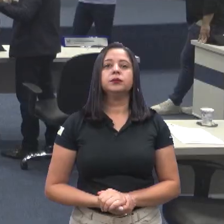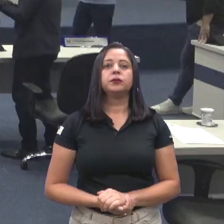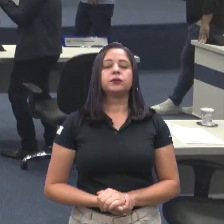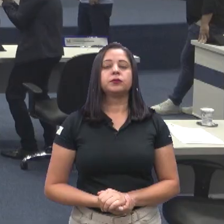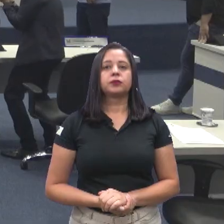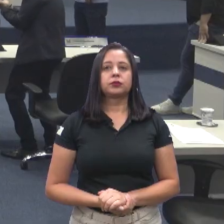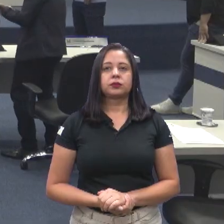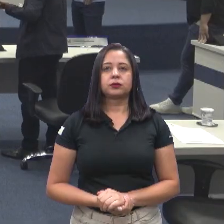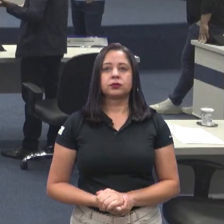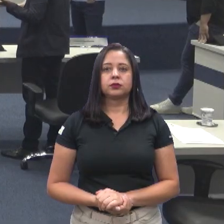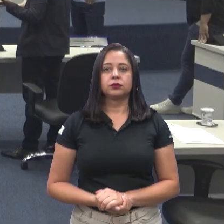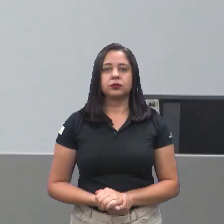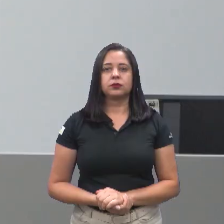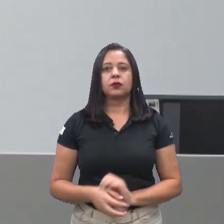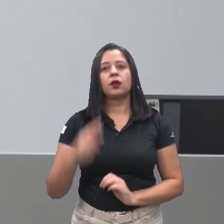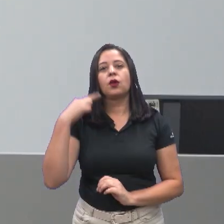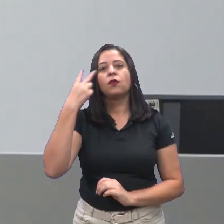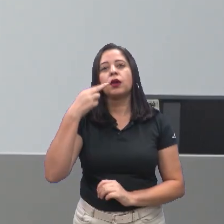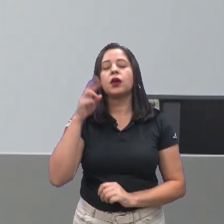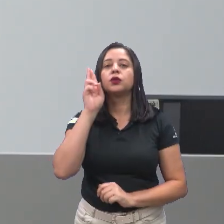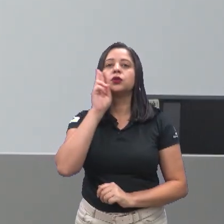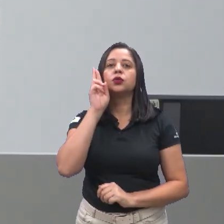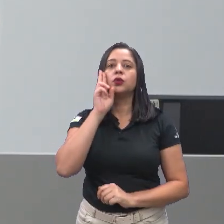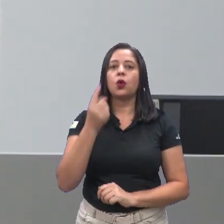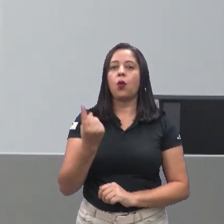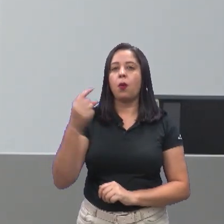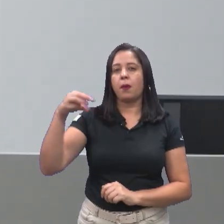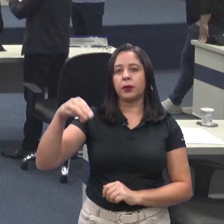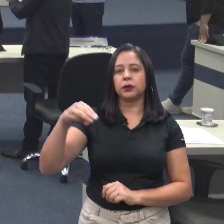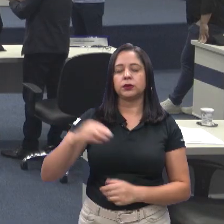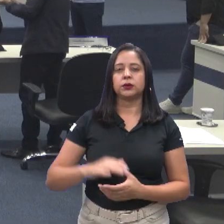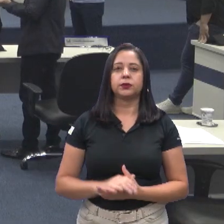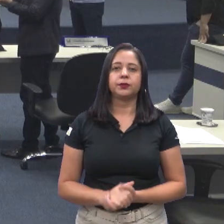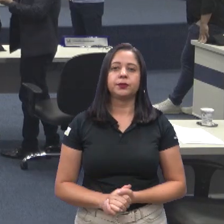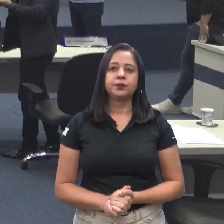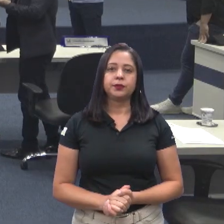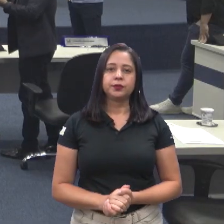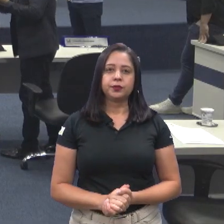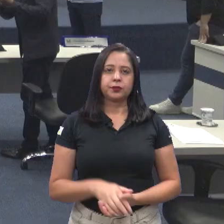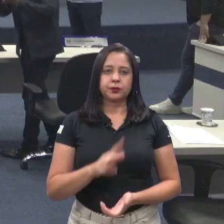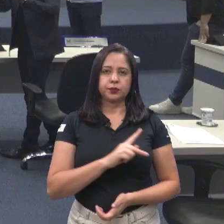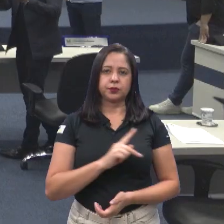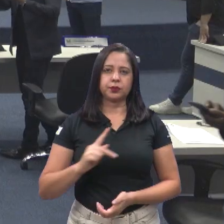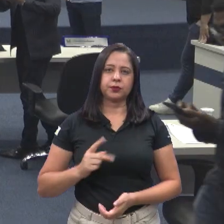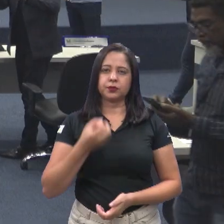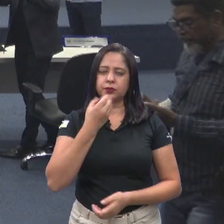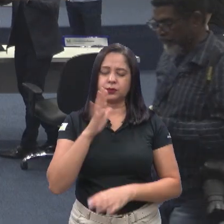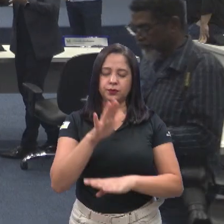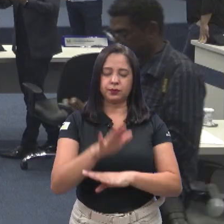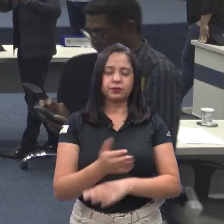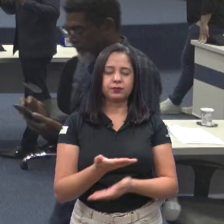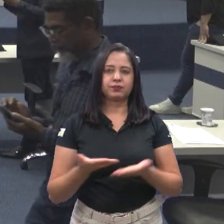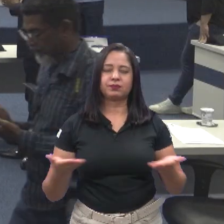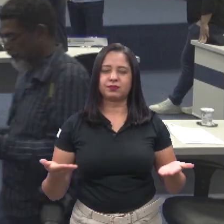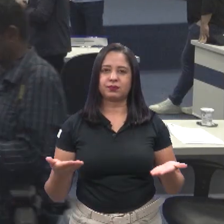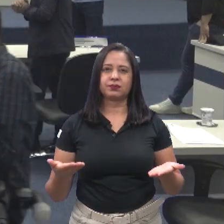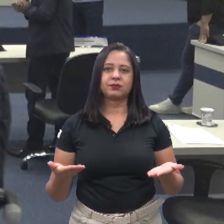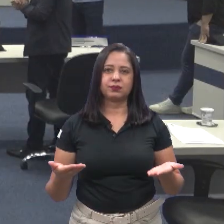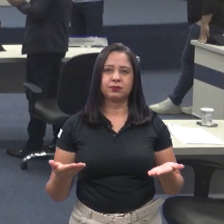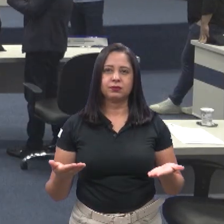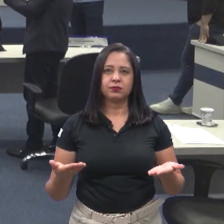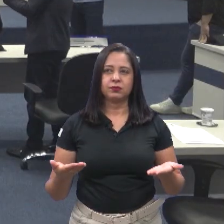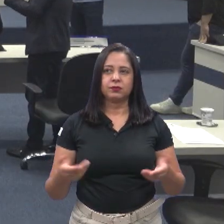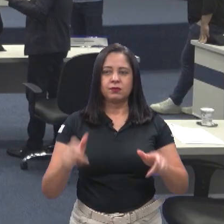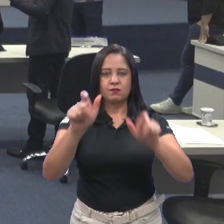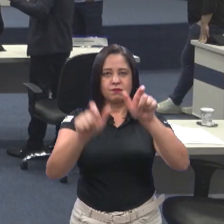Questão de ordem, vereador Renato Santiago, por tempo de 1 minuto. Presidente, boa tarde a todos que estão aqui